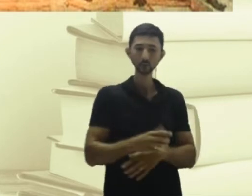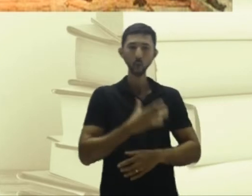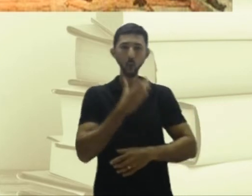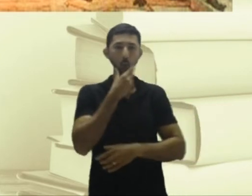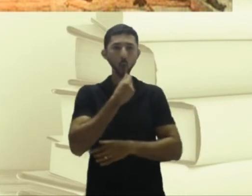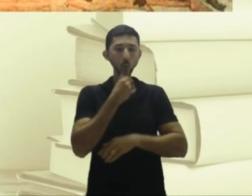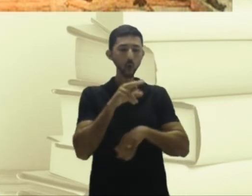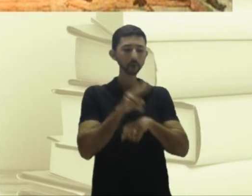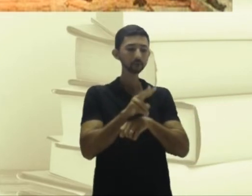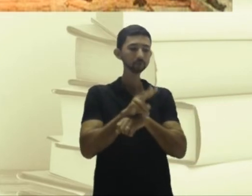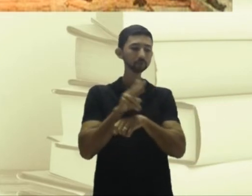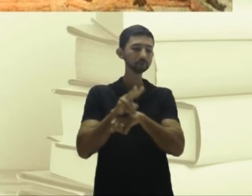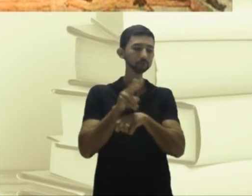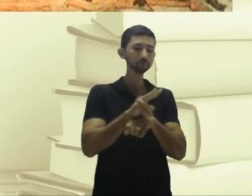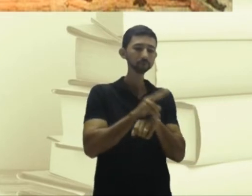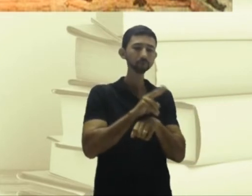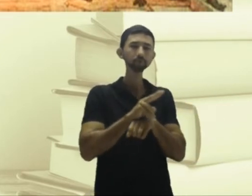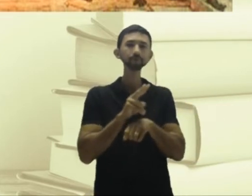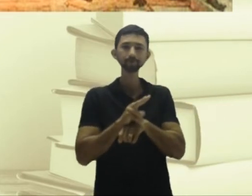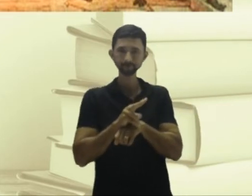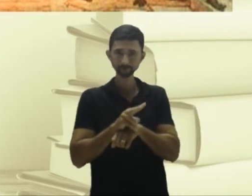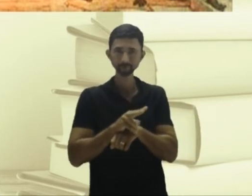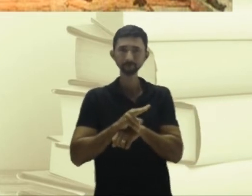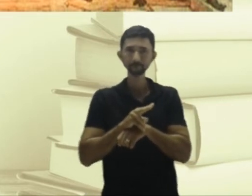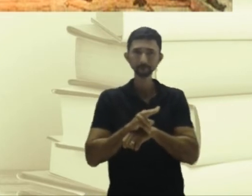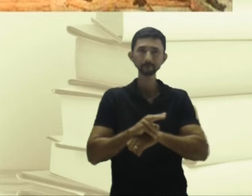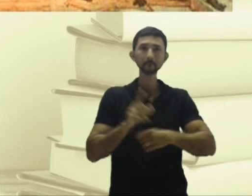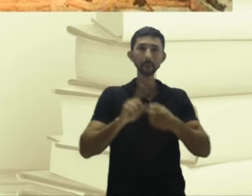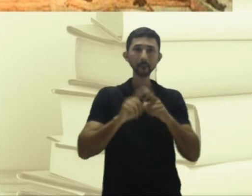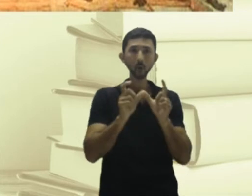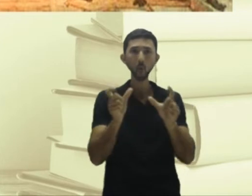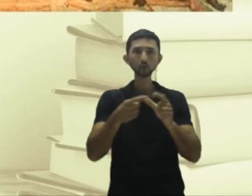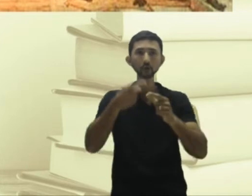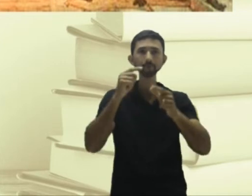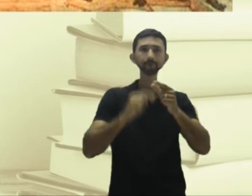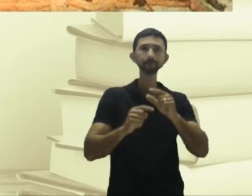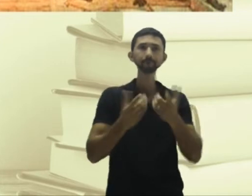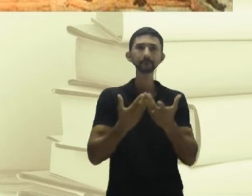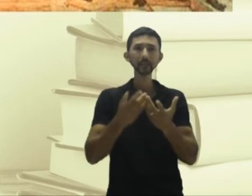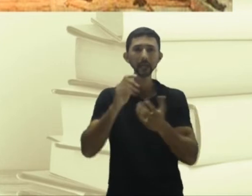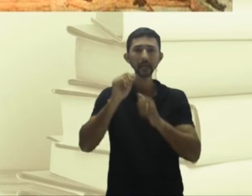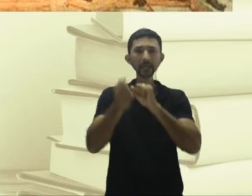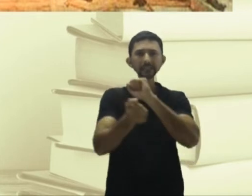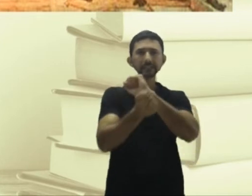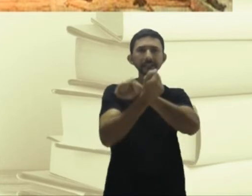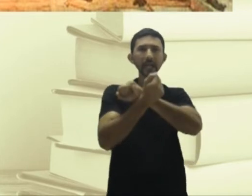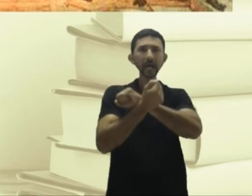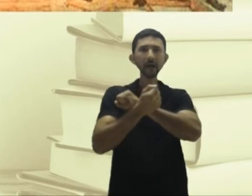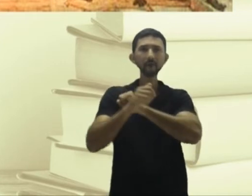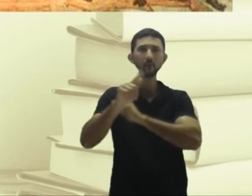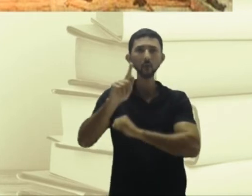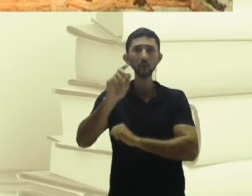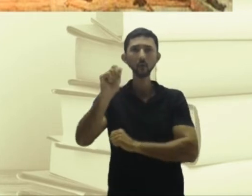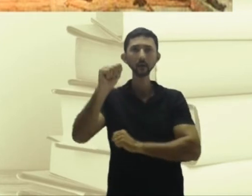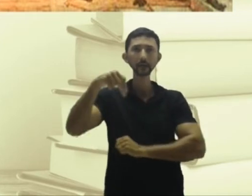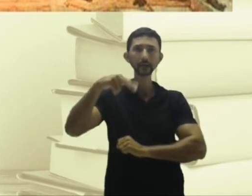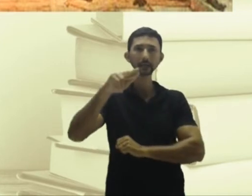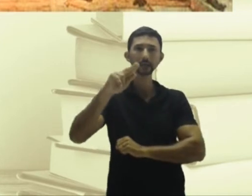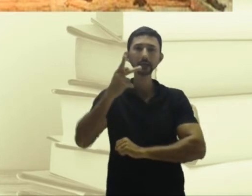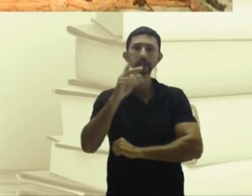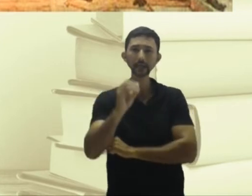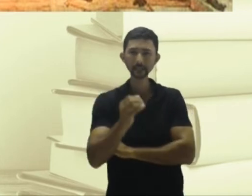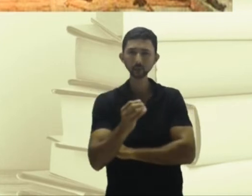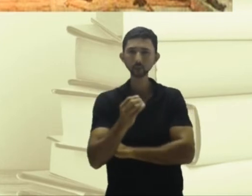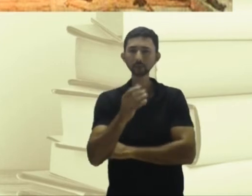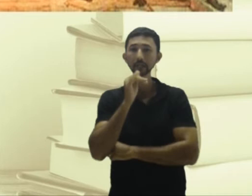escravos durante uma jornada de trabalho. Nós tínhamos também os escravos de ganho, que eram aqueles escravos que